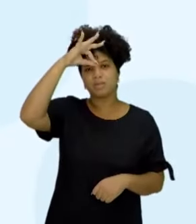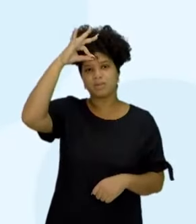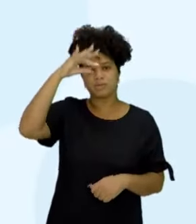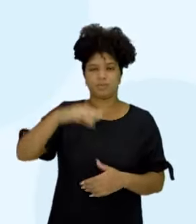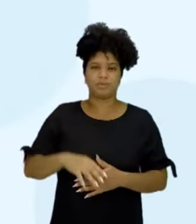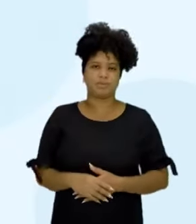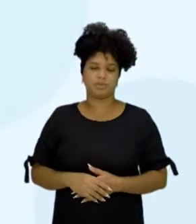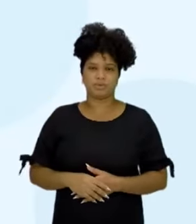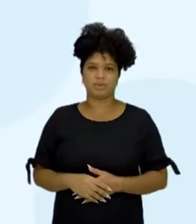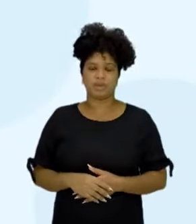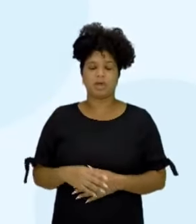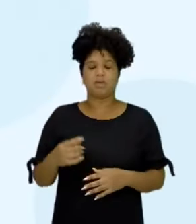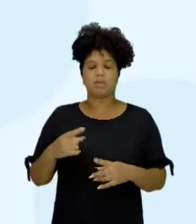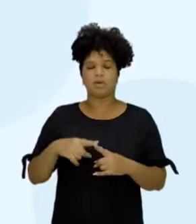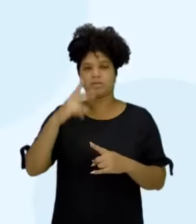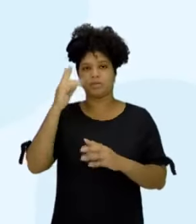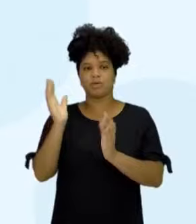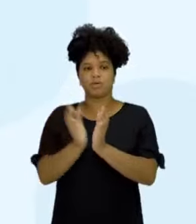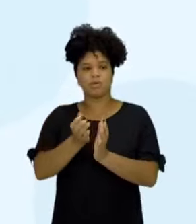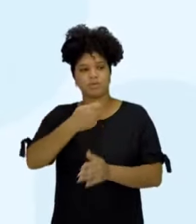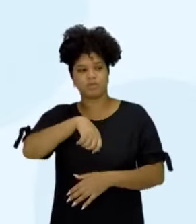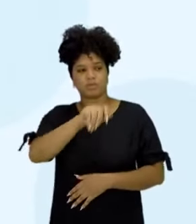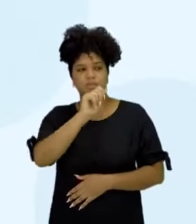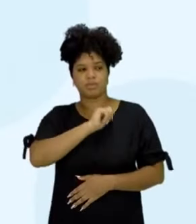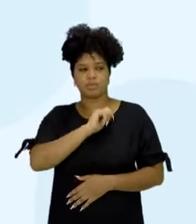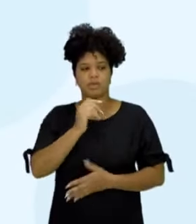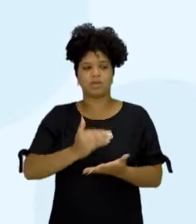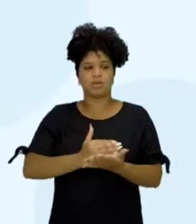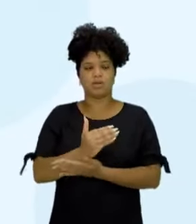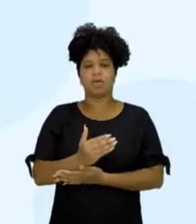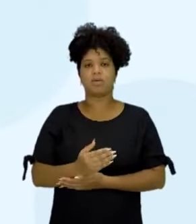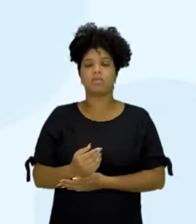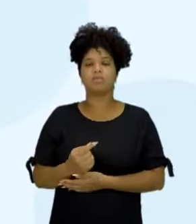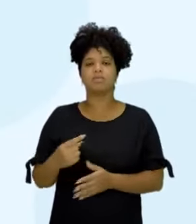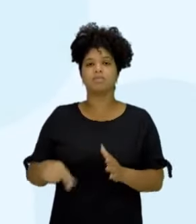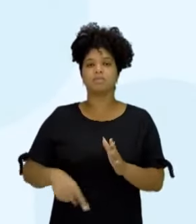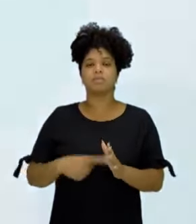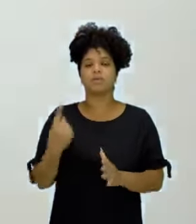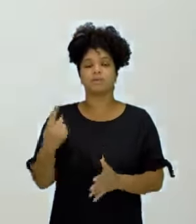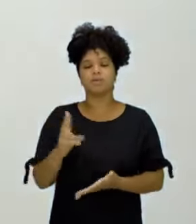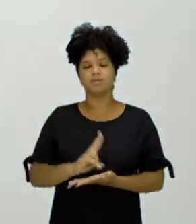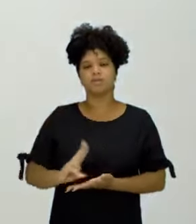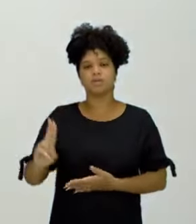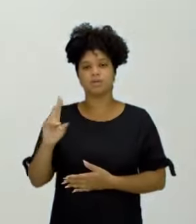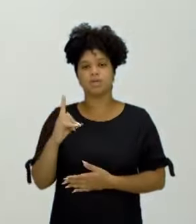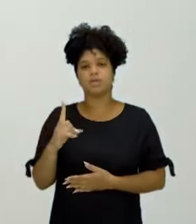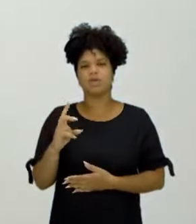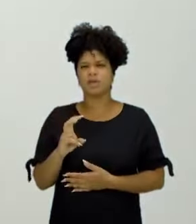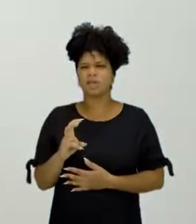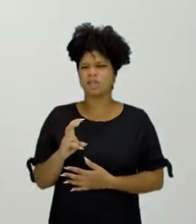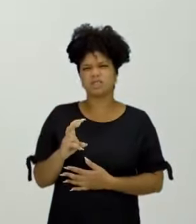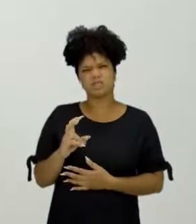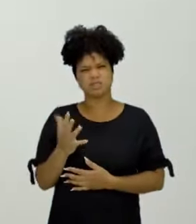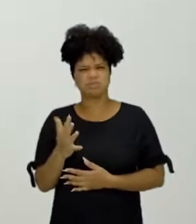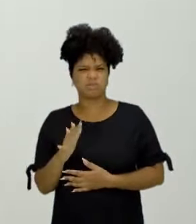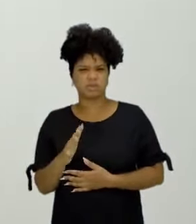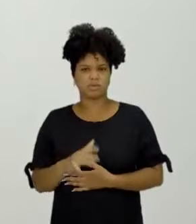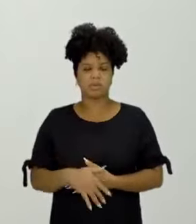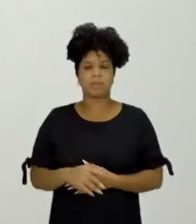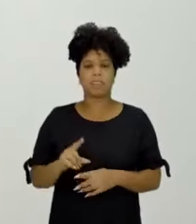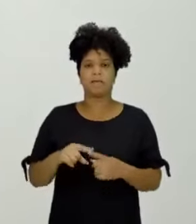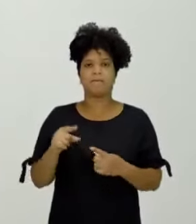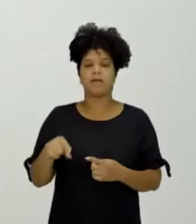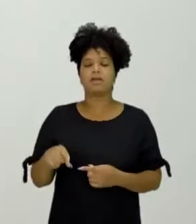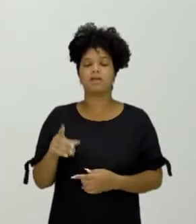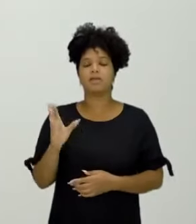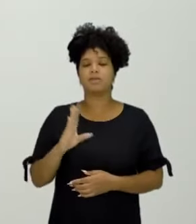Então, assim, os espanhóis fundaram a primeira universidade na América Latina em 1520 e pouco. No Brasil, só